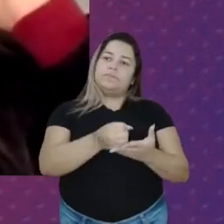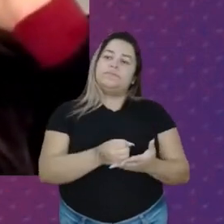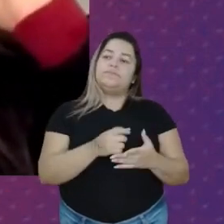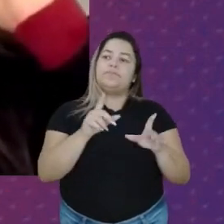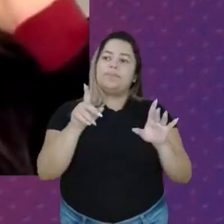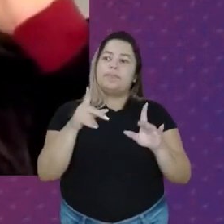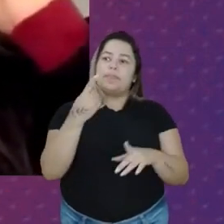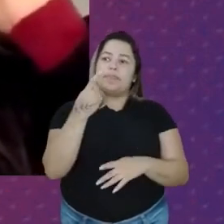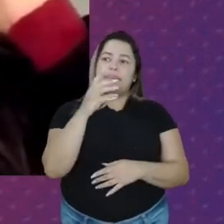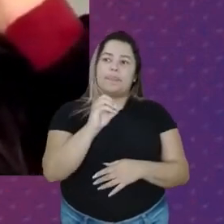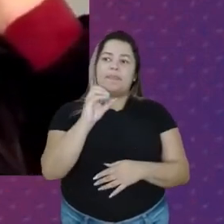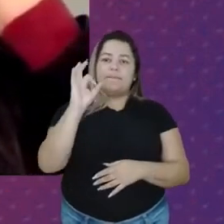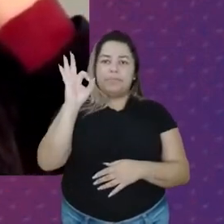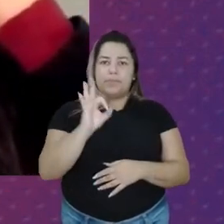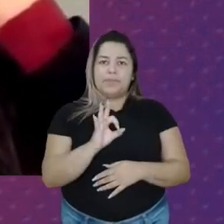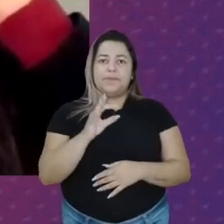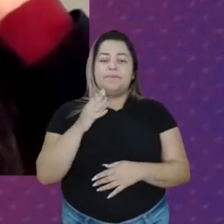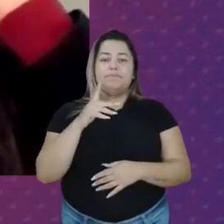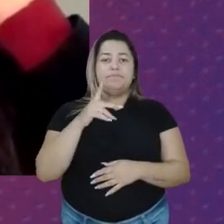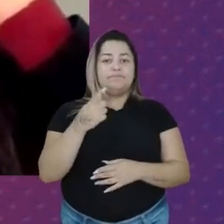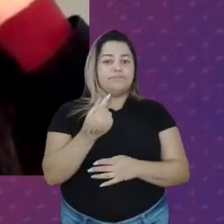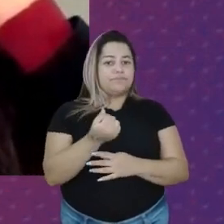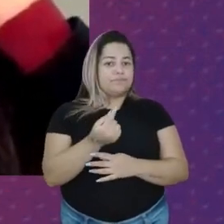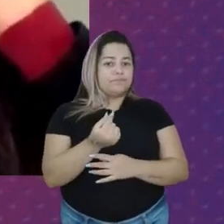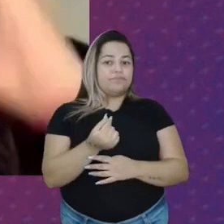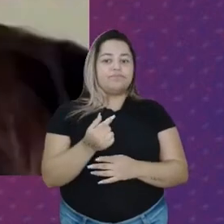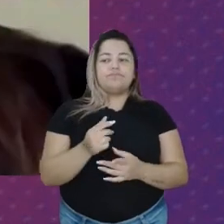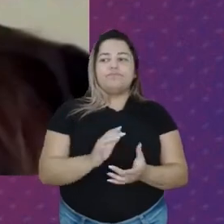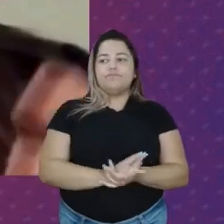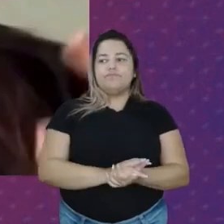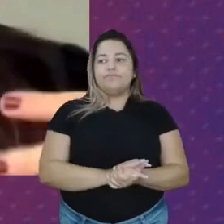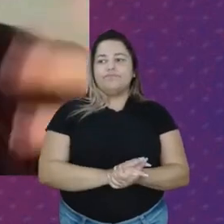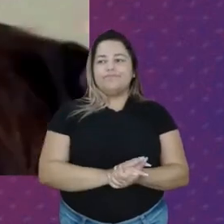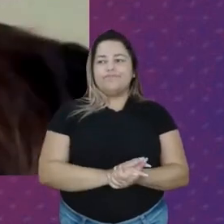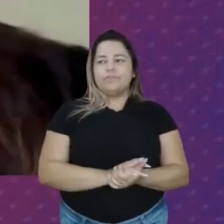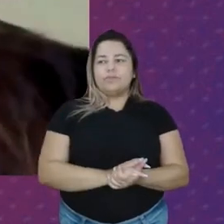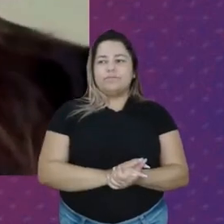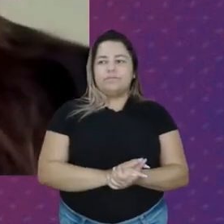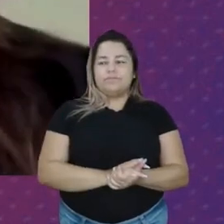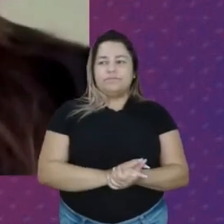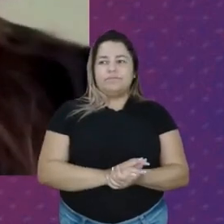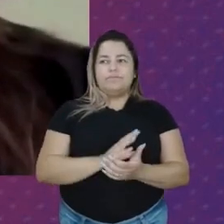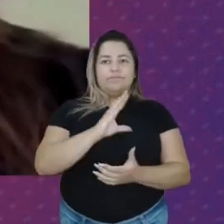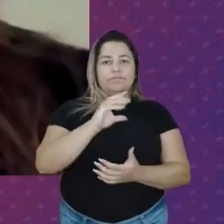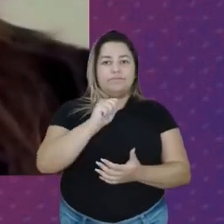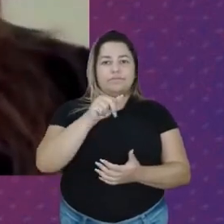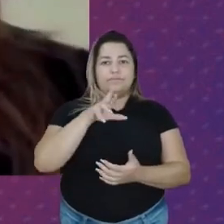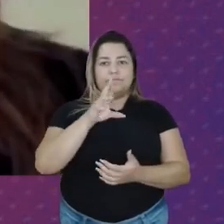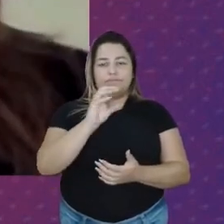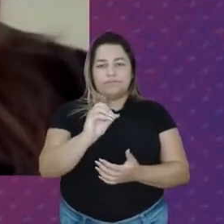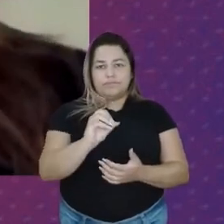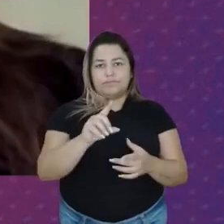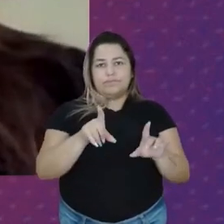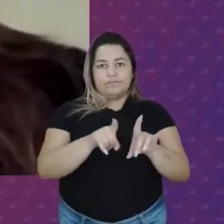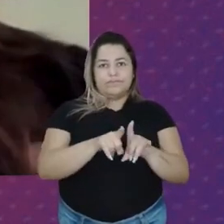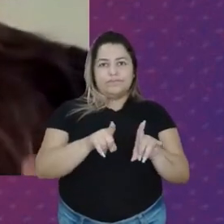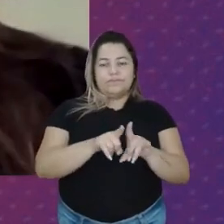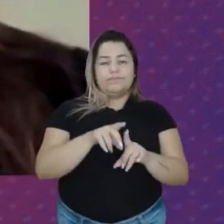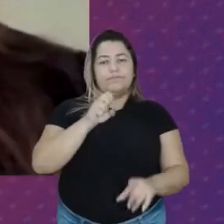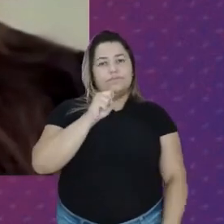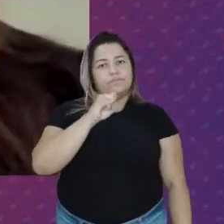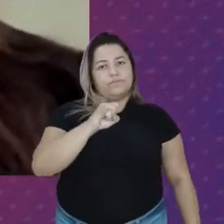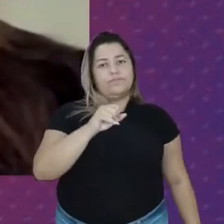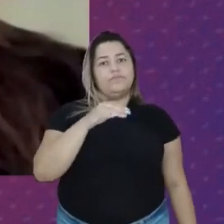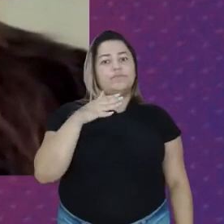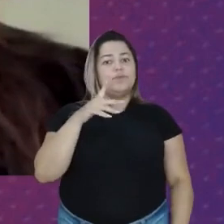até 10% do limite de gastos para o cargo que está em disputa. Então, se o limite